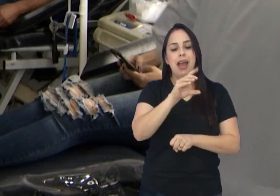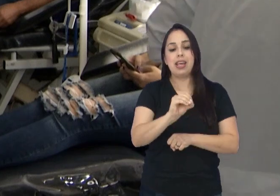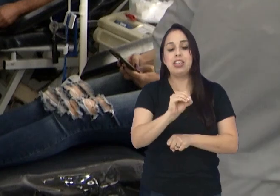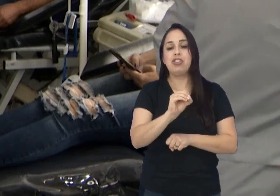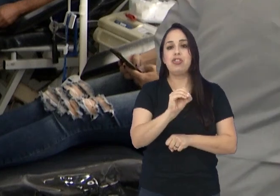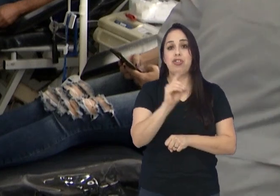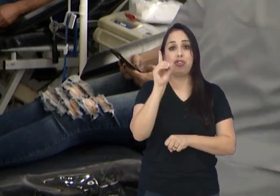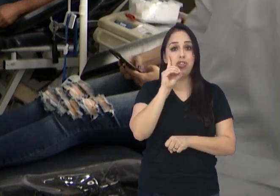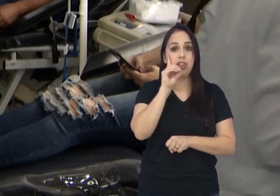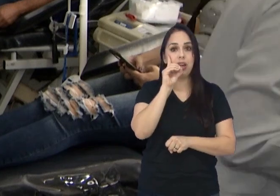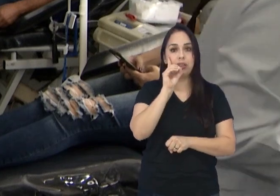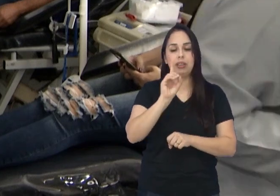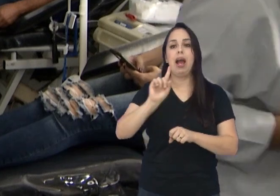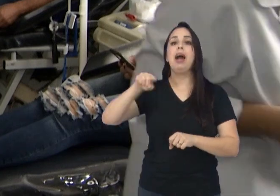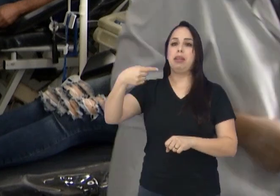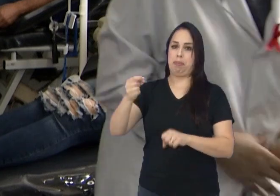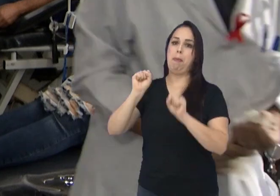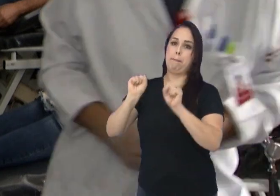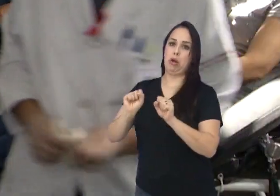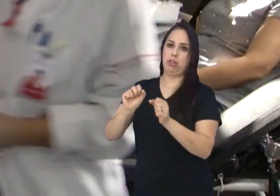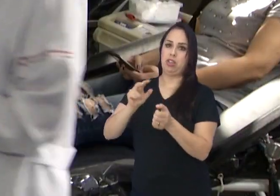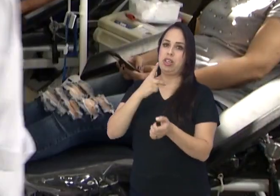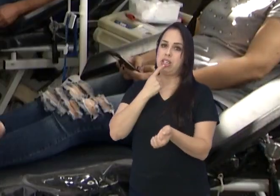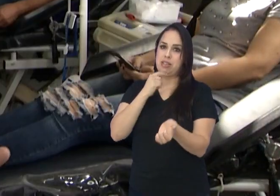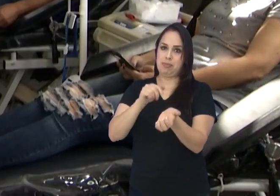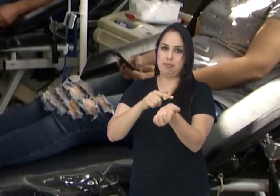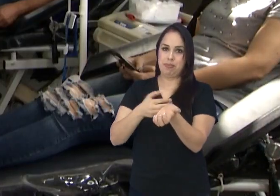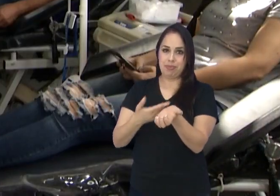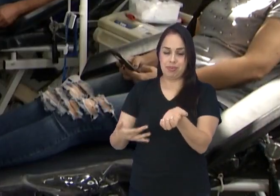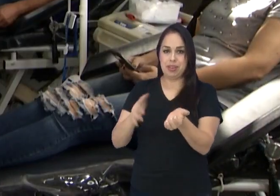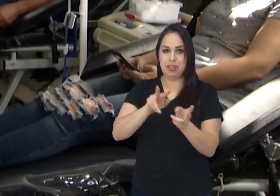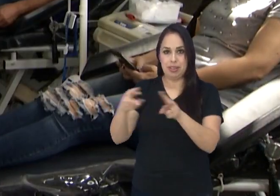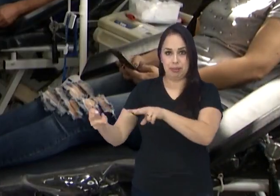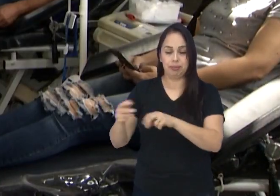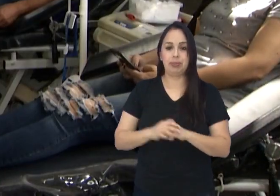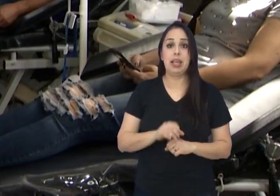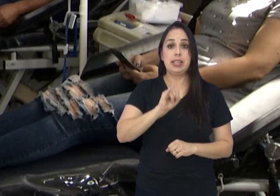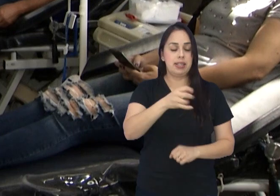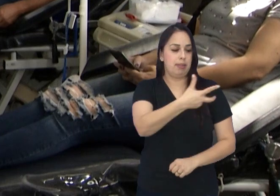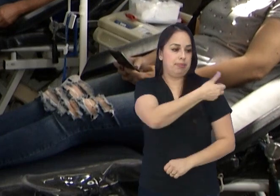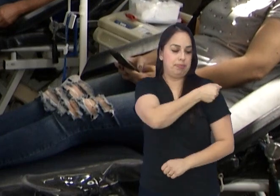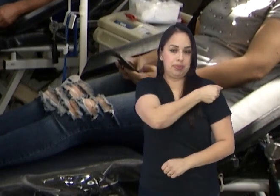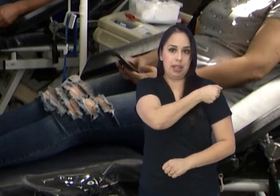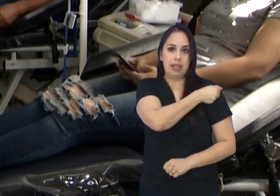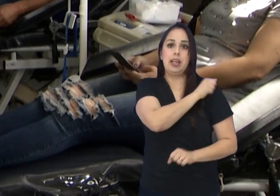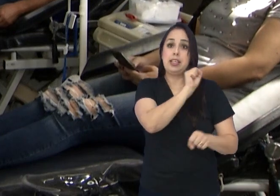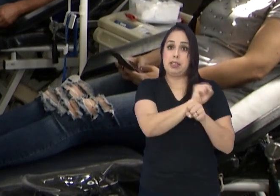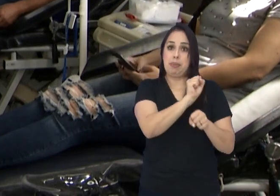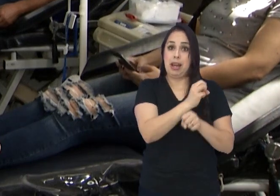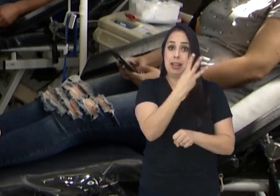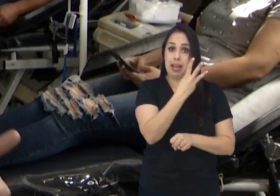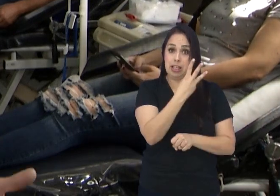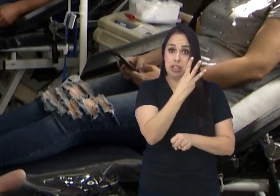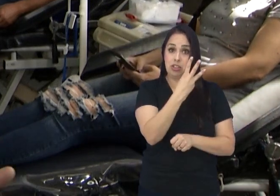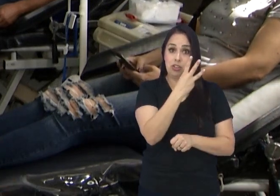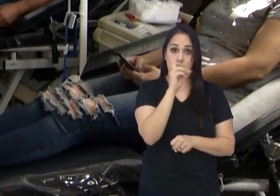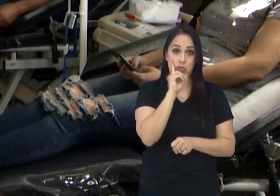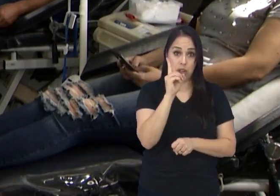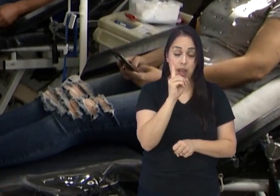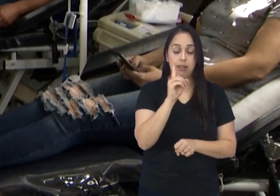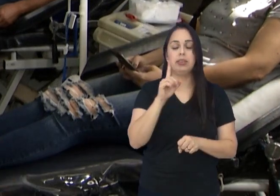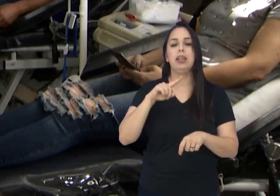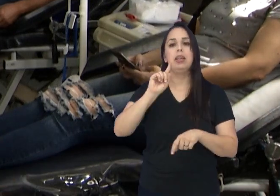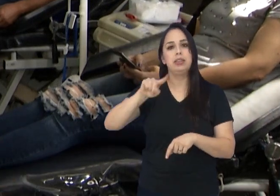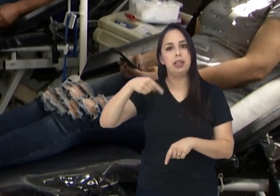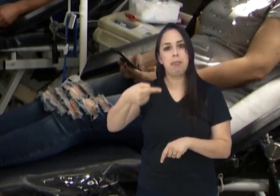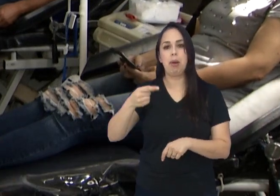de todos os sintomas. Em relação à vacinação, quem tomar uma dose da Coronavac poderá doar 3 dias após